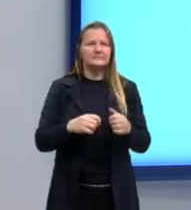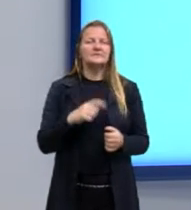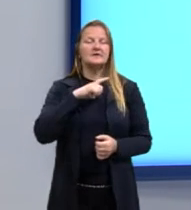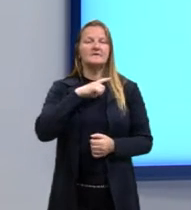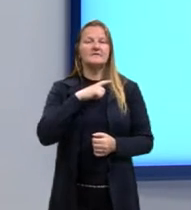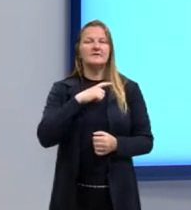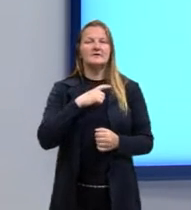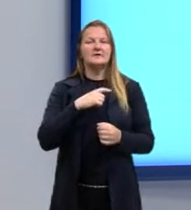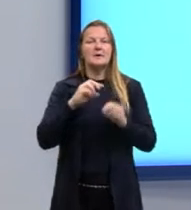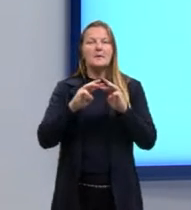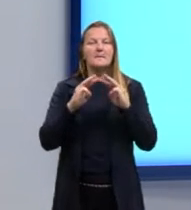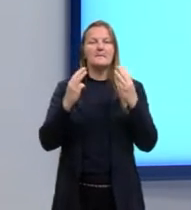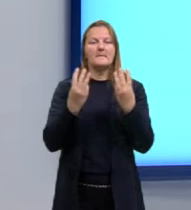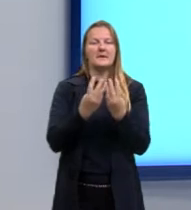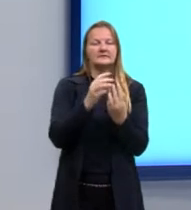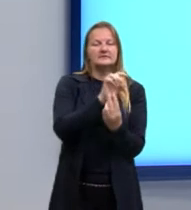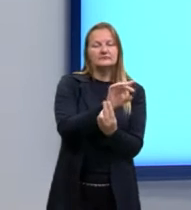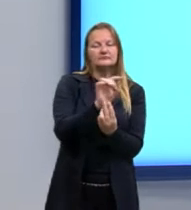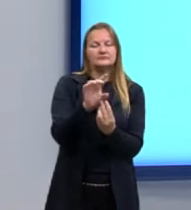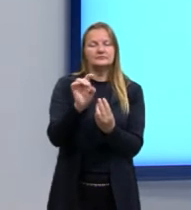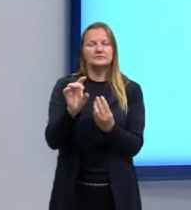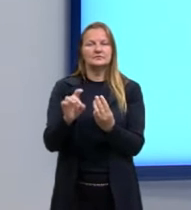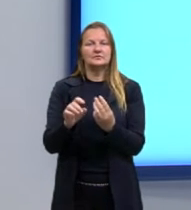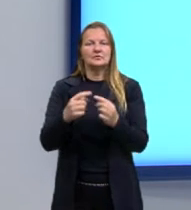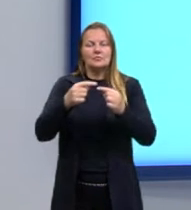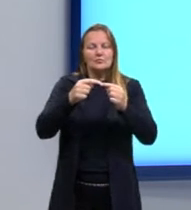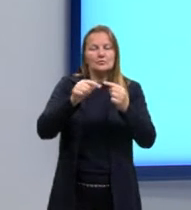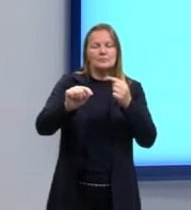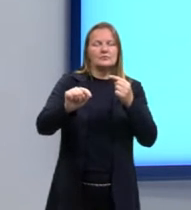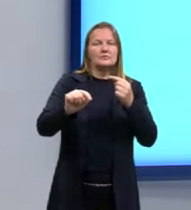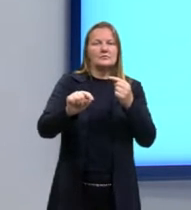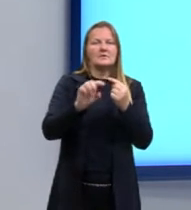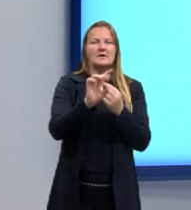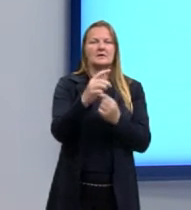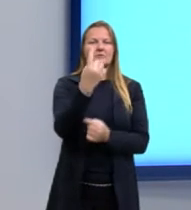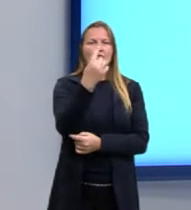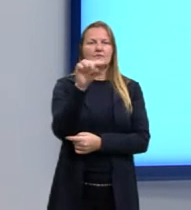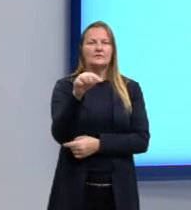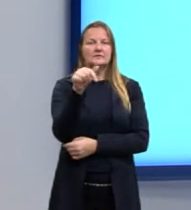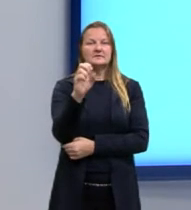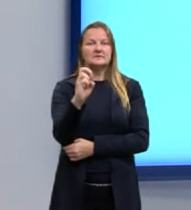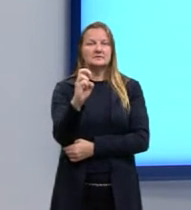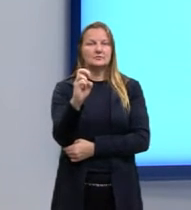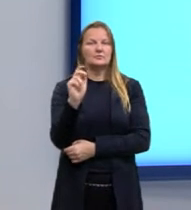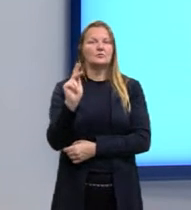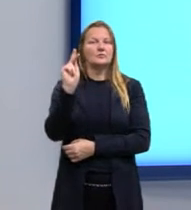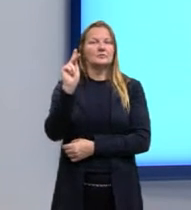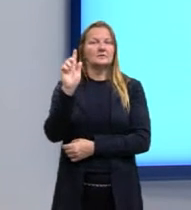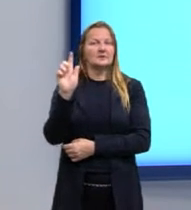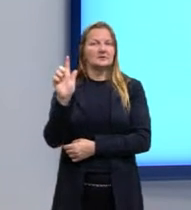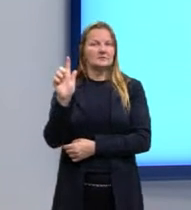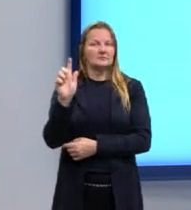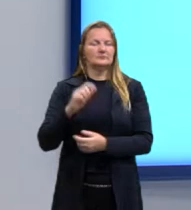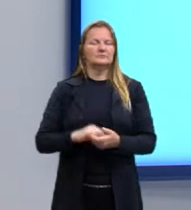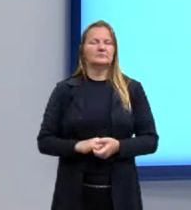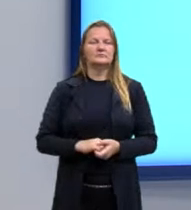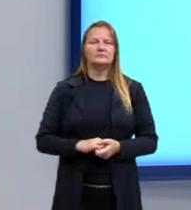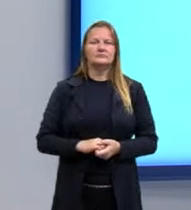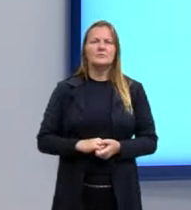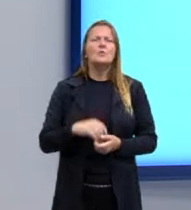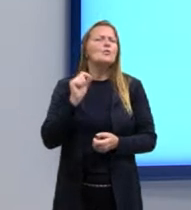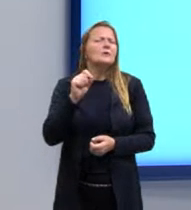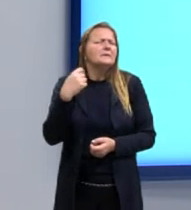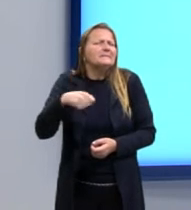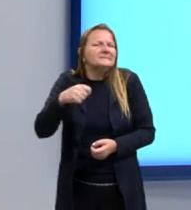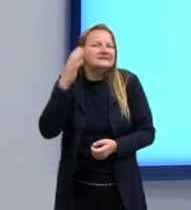a massa dos Coelhos e o desvio padrão que foi de 1,5 kg o que que